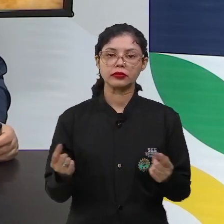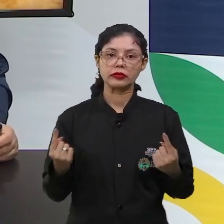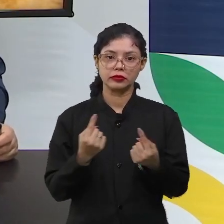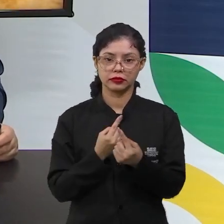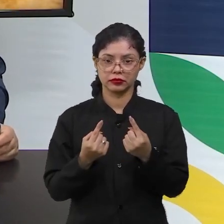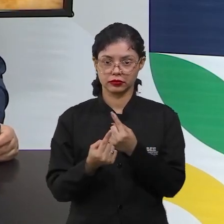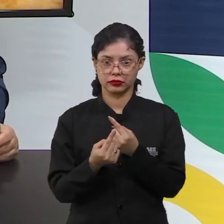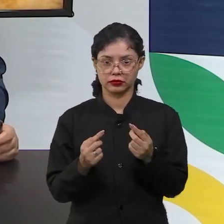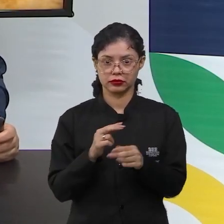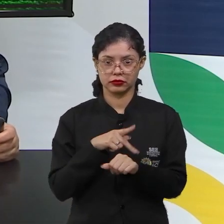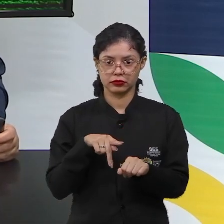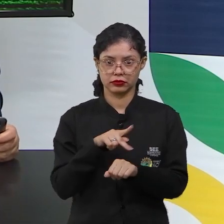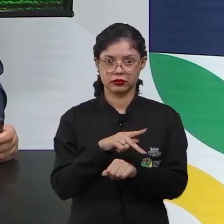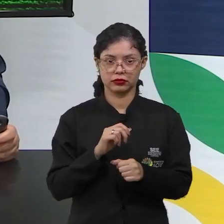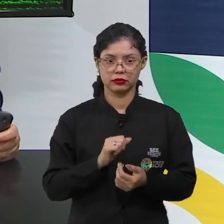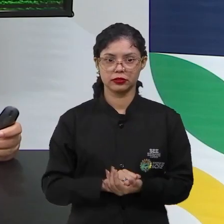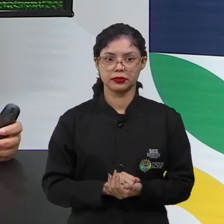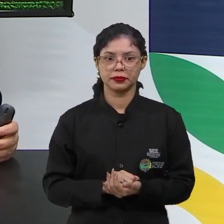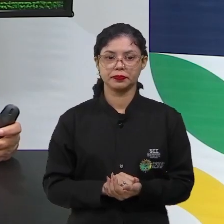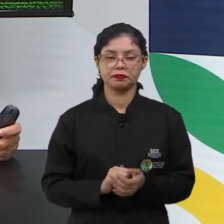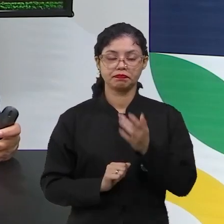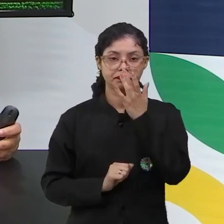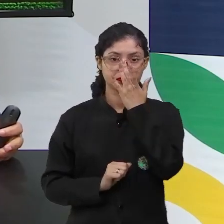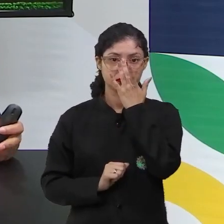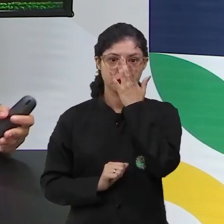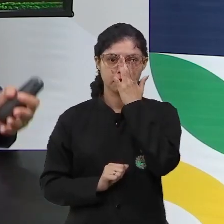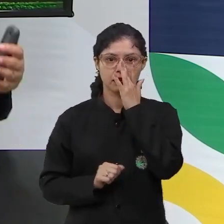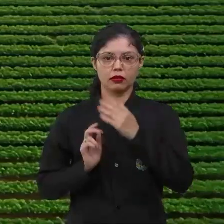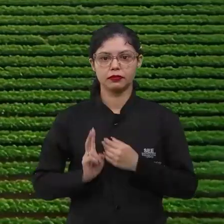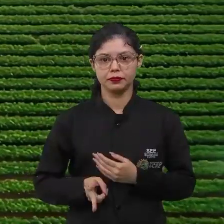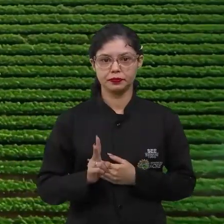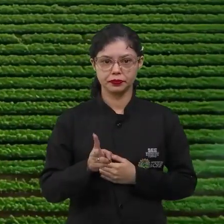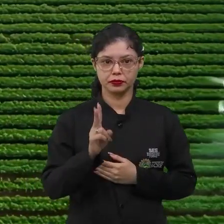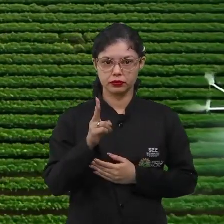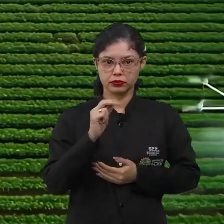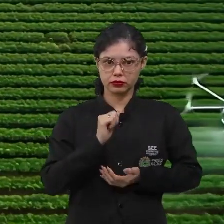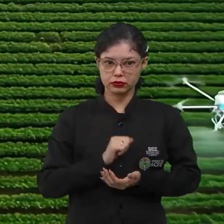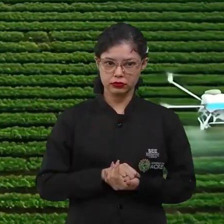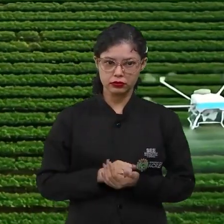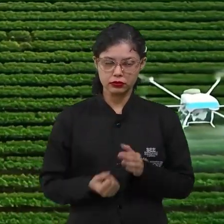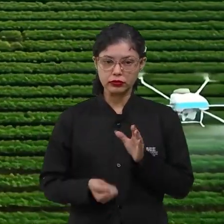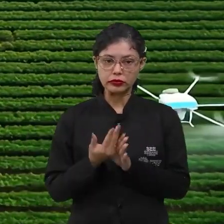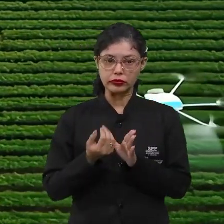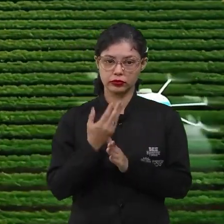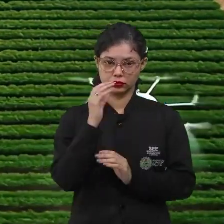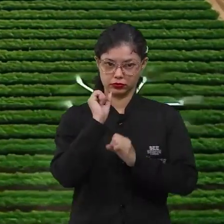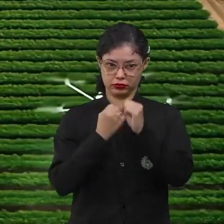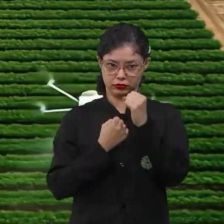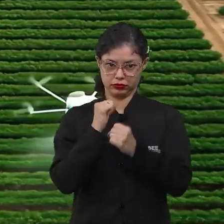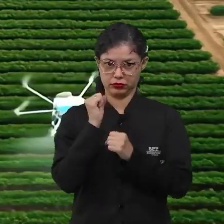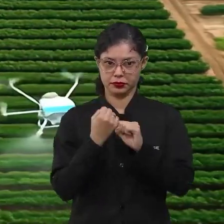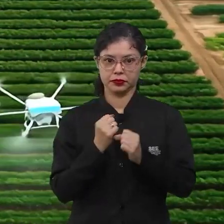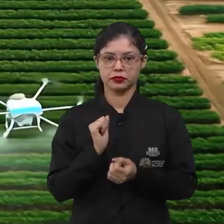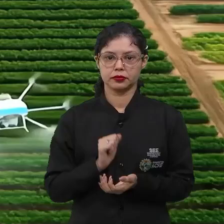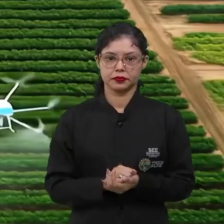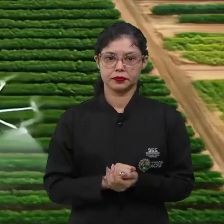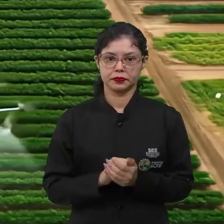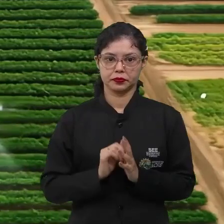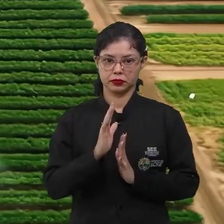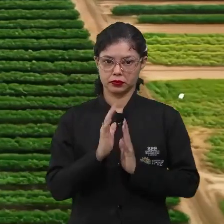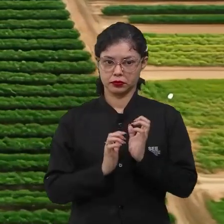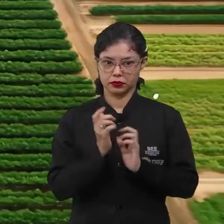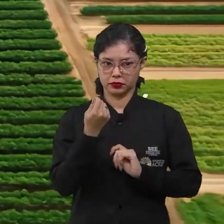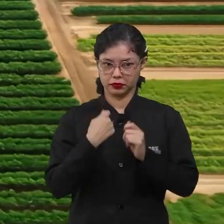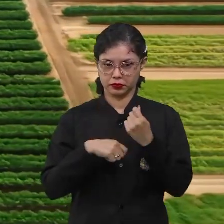países, certo? Bom, continuando, aqui nós vamos falar da produção industrial E os